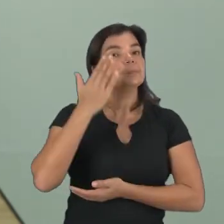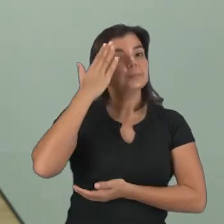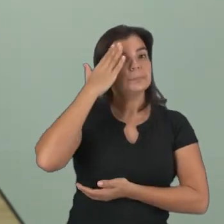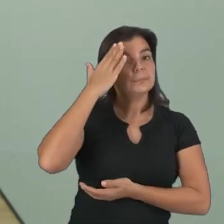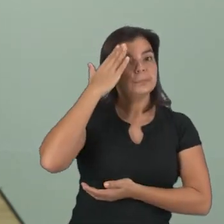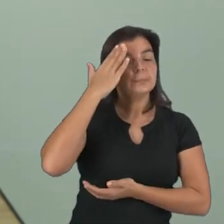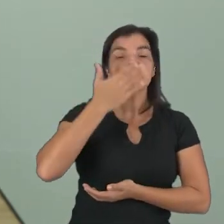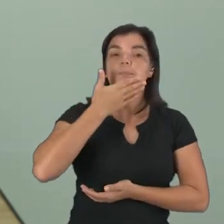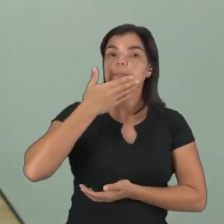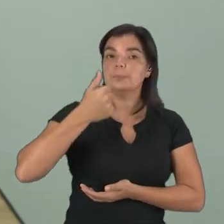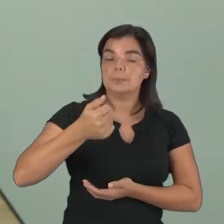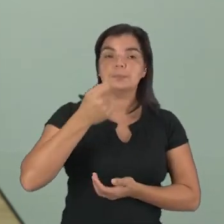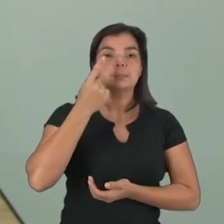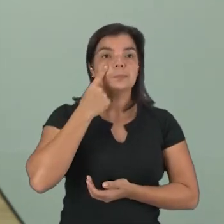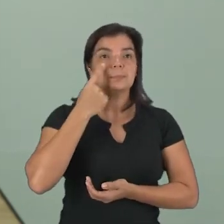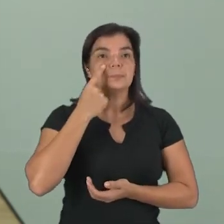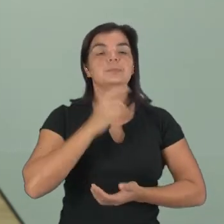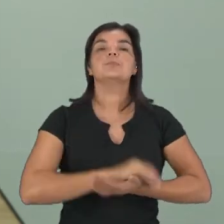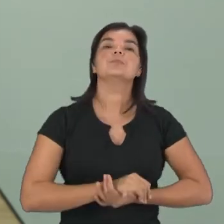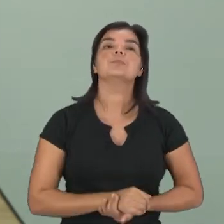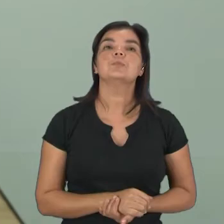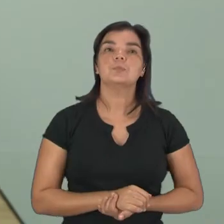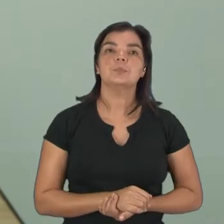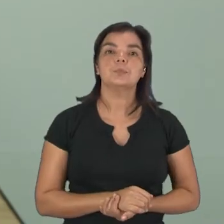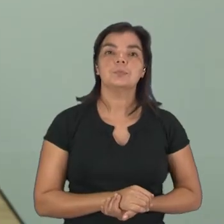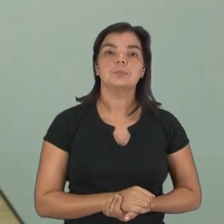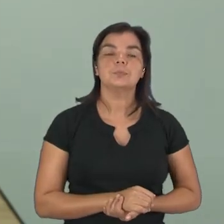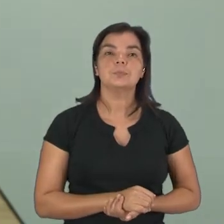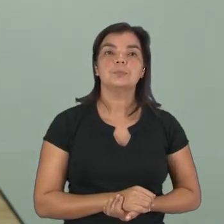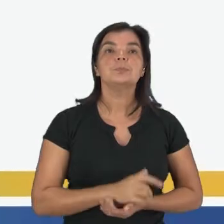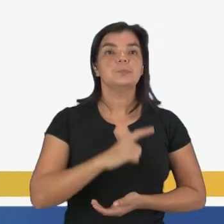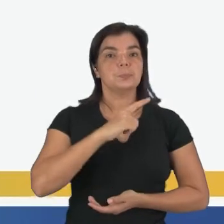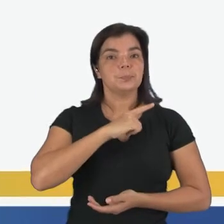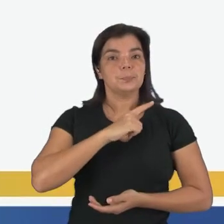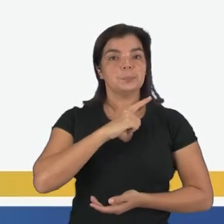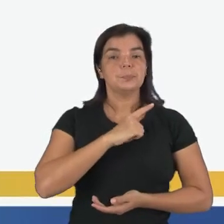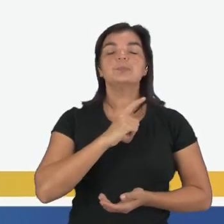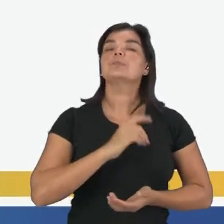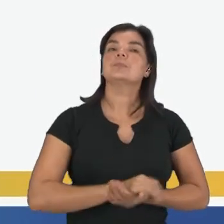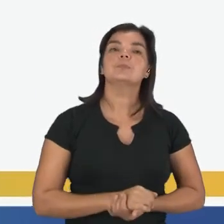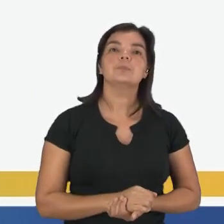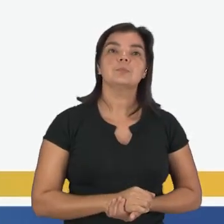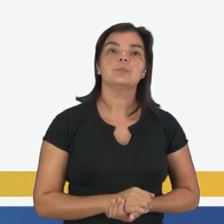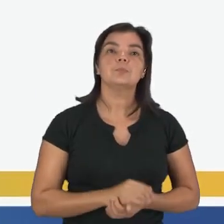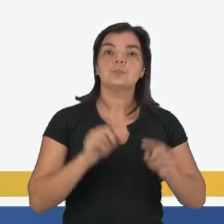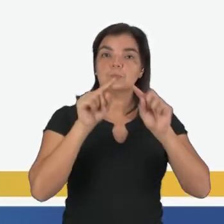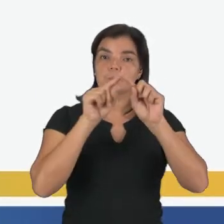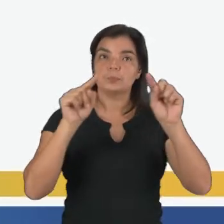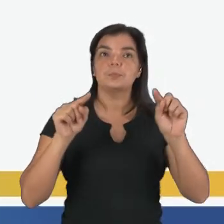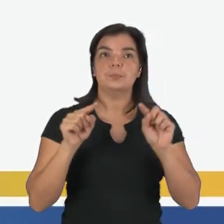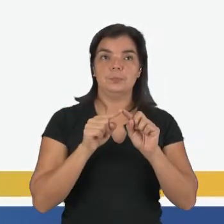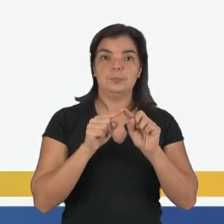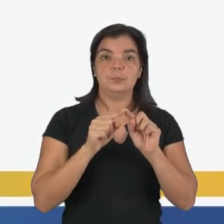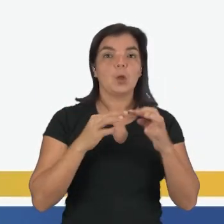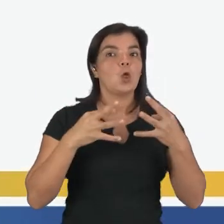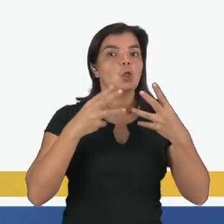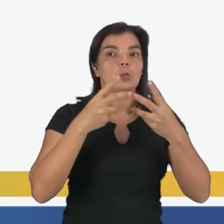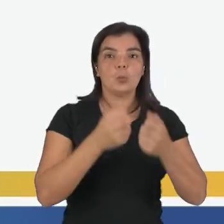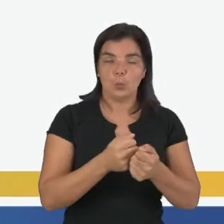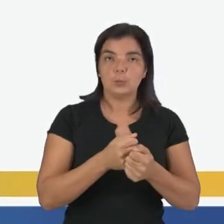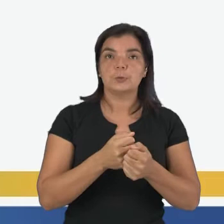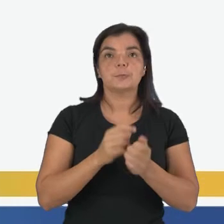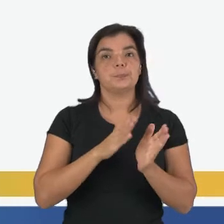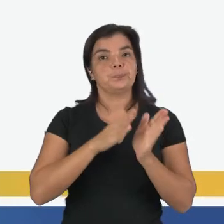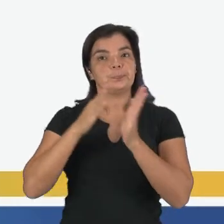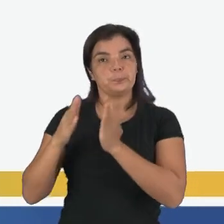entender melhor, acompanha comigo aqui no slide. Aqui nós temos, olha só, parte inteira e